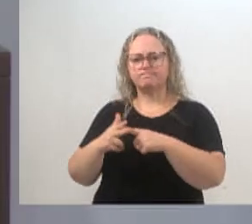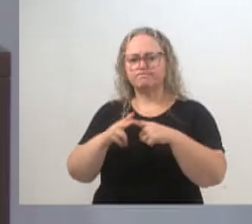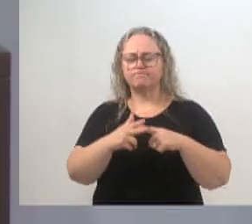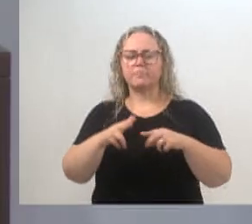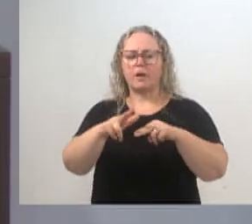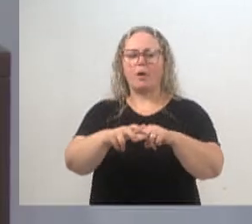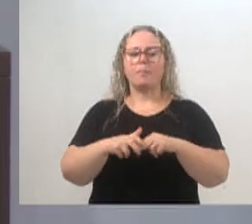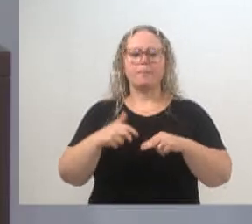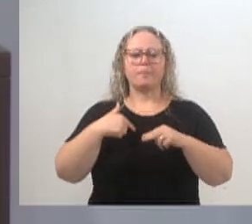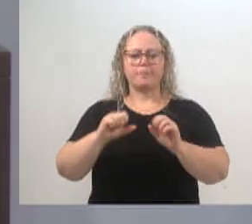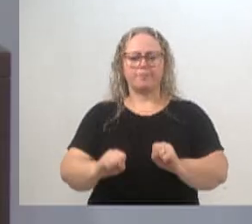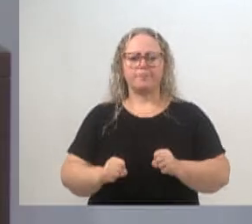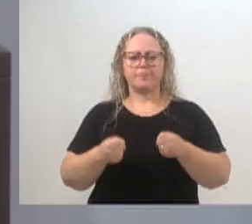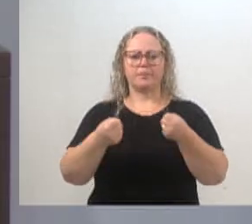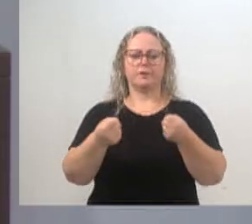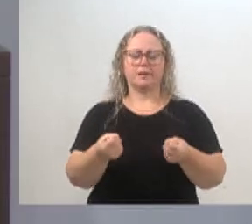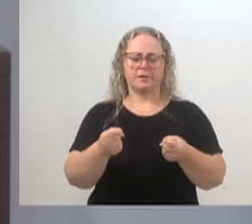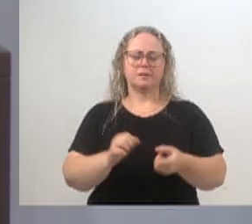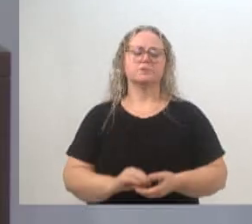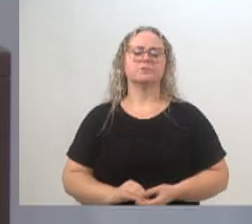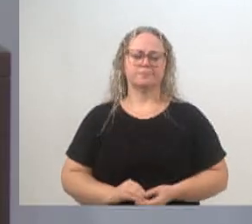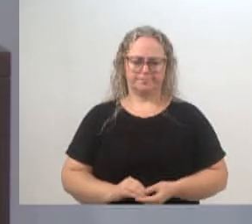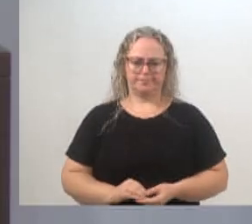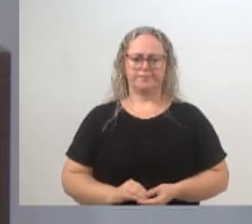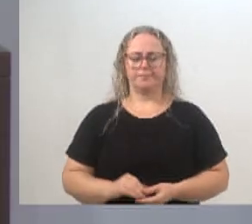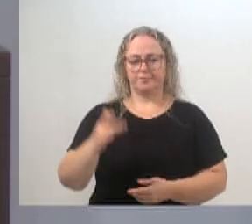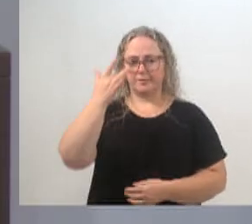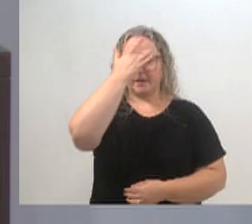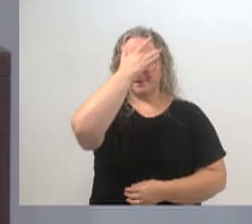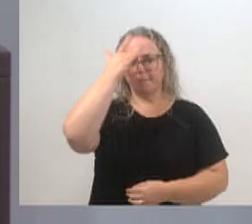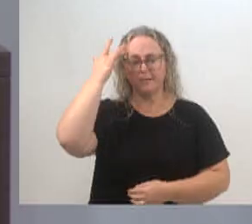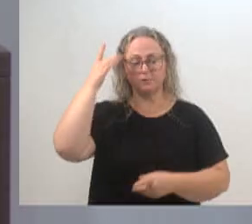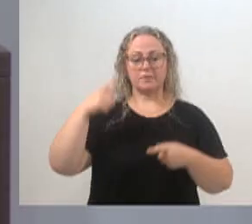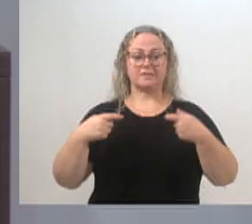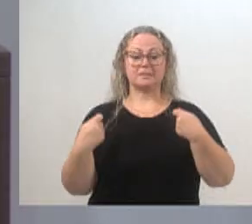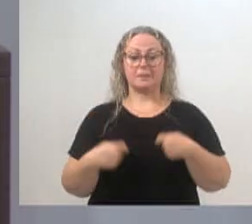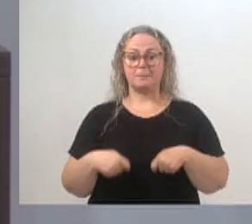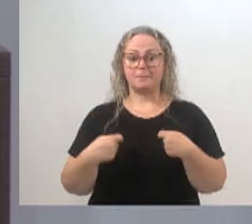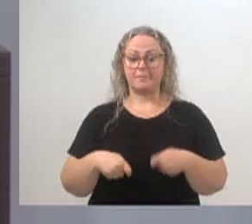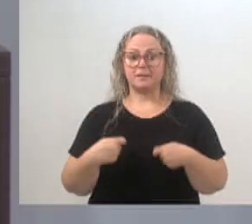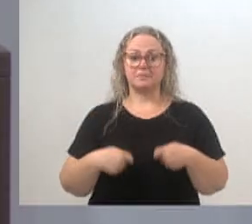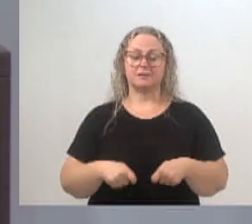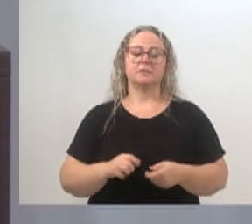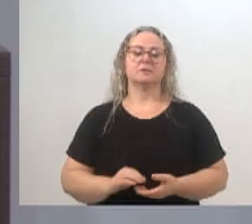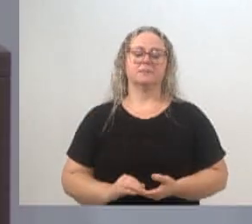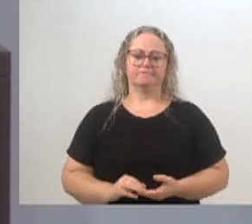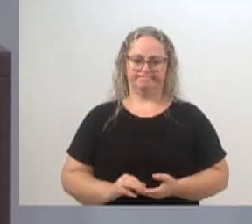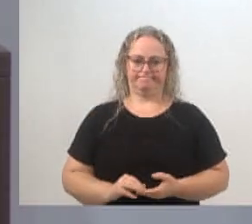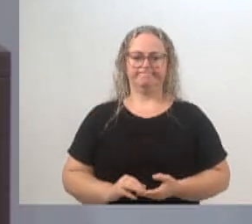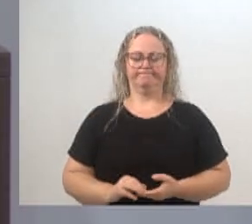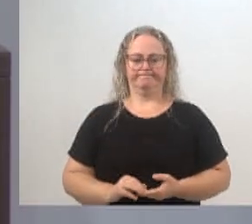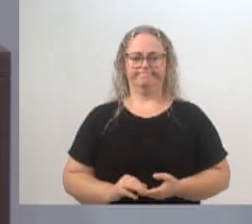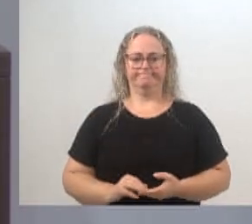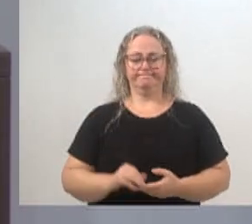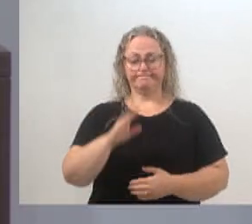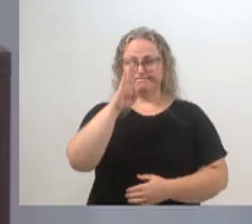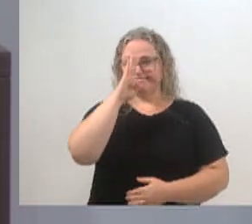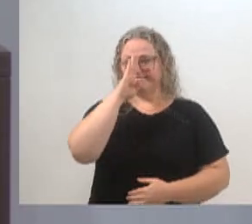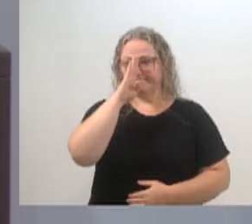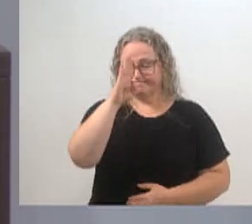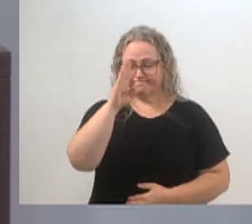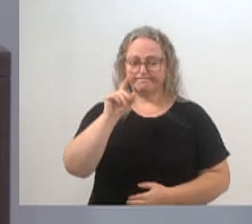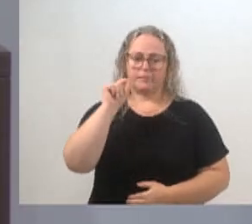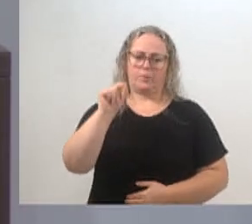defender, porque nós estamos falando de pessoas que realmente precisam, e nesse caso, nós estamos falando principalmente daquilo que é o